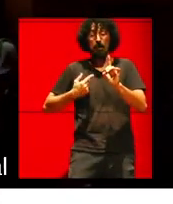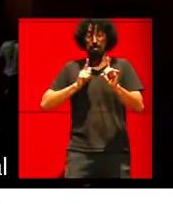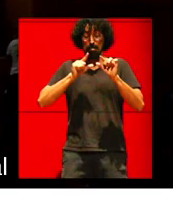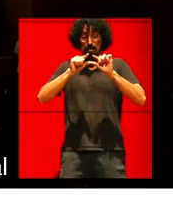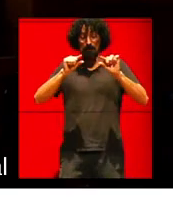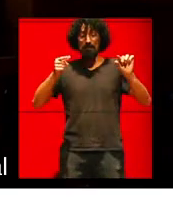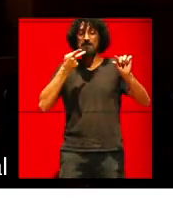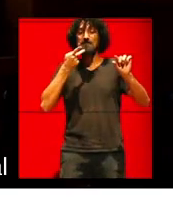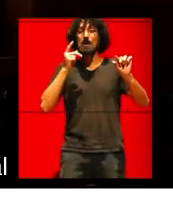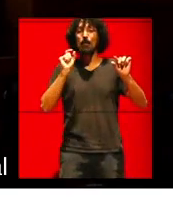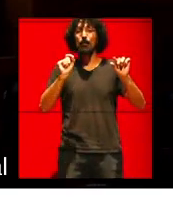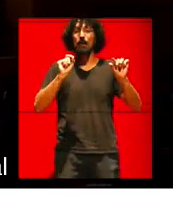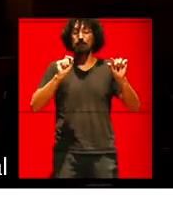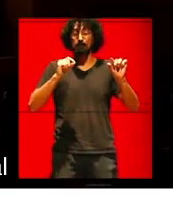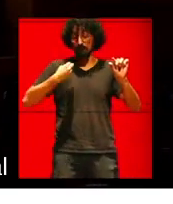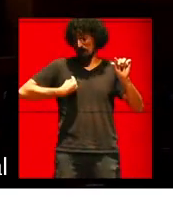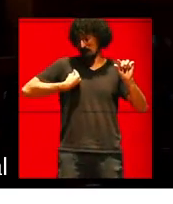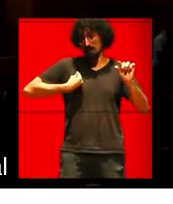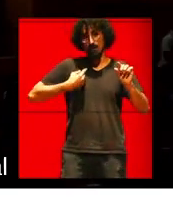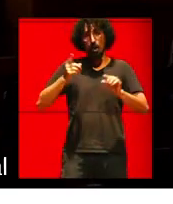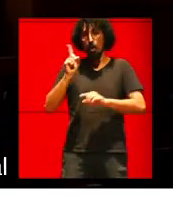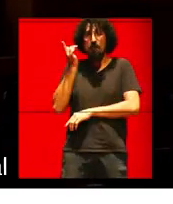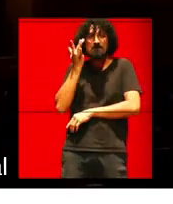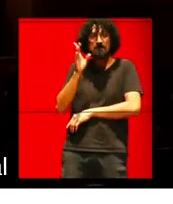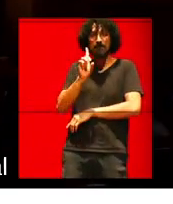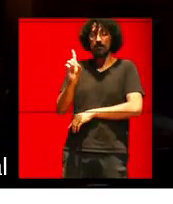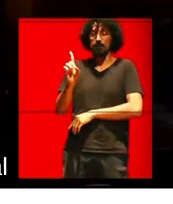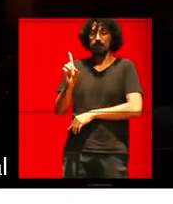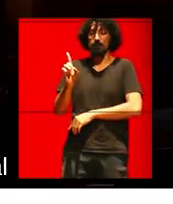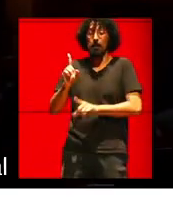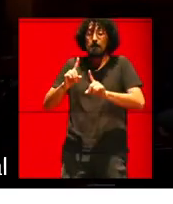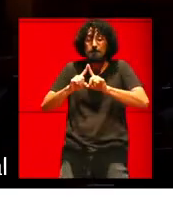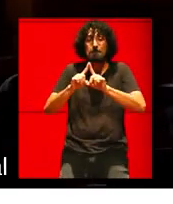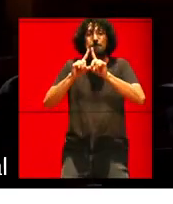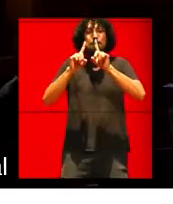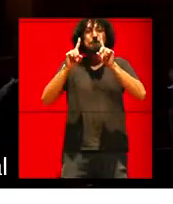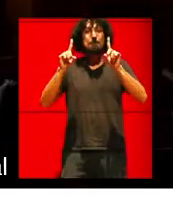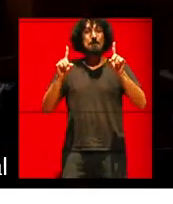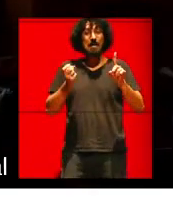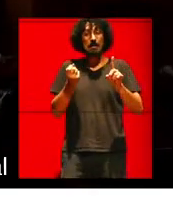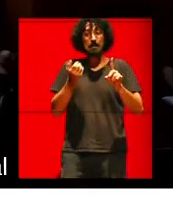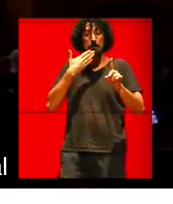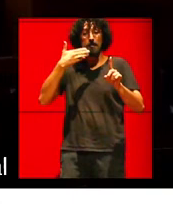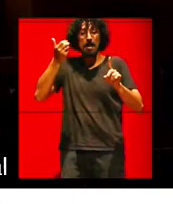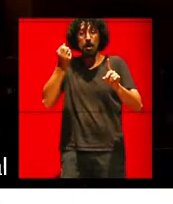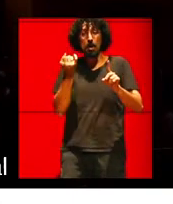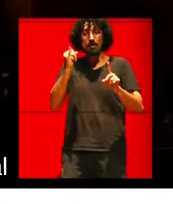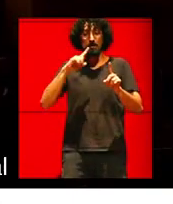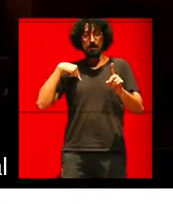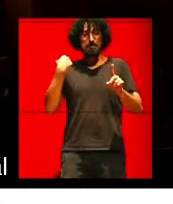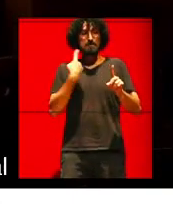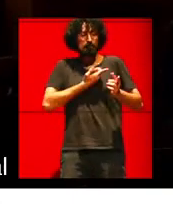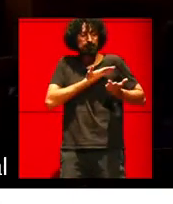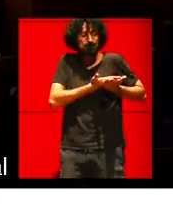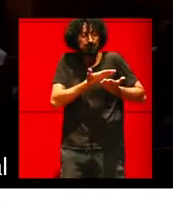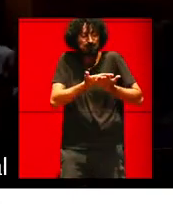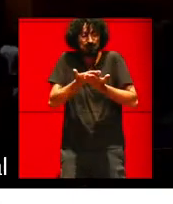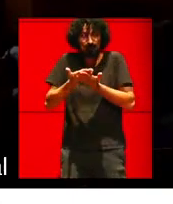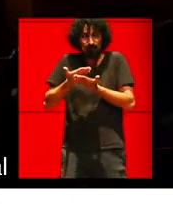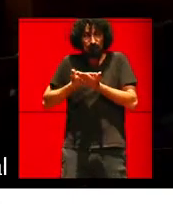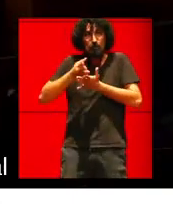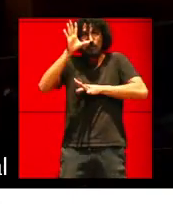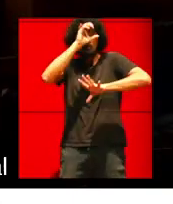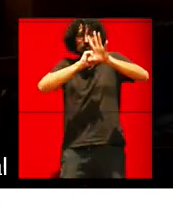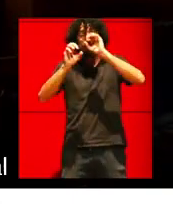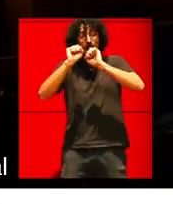assim: a vida não é fácil, mas melhora muito quando a gente estuda. Então, que